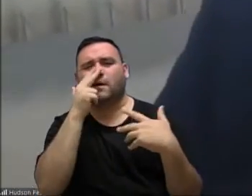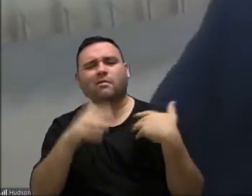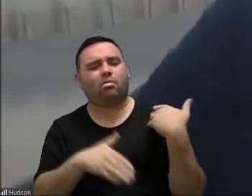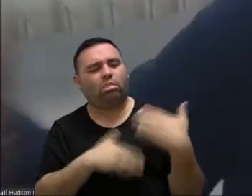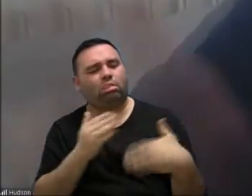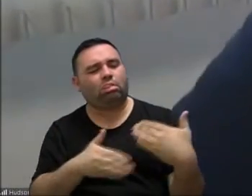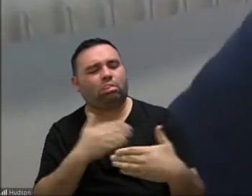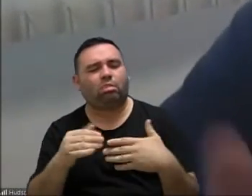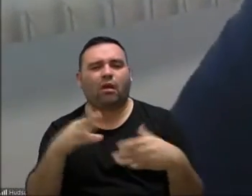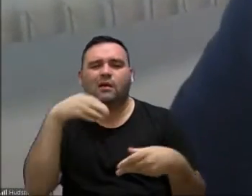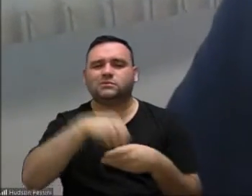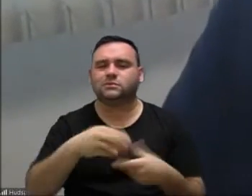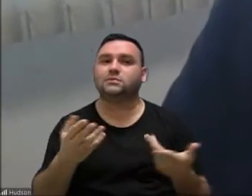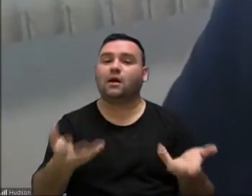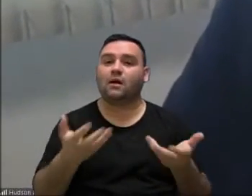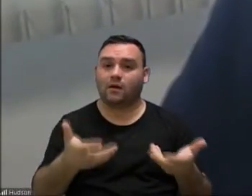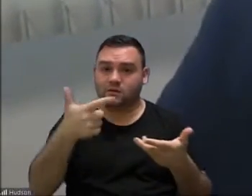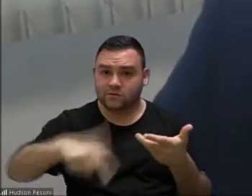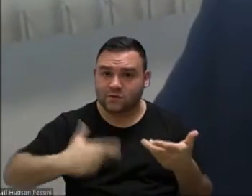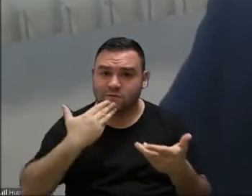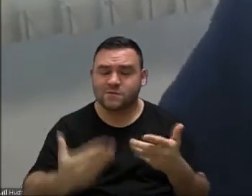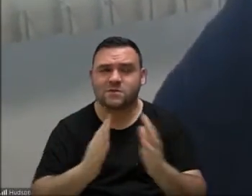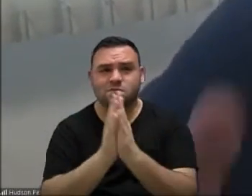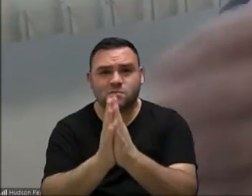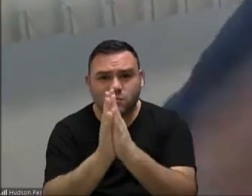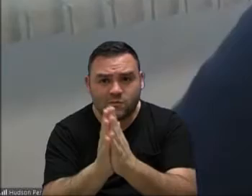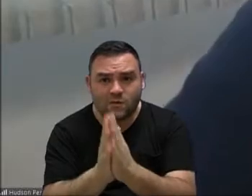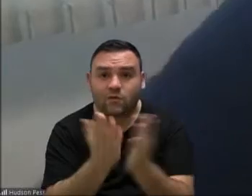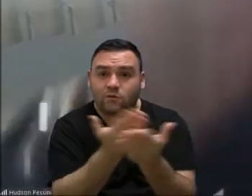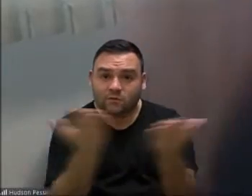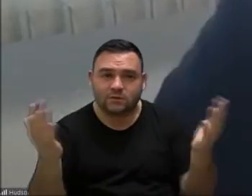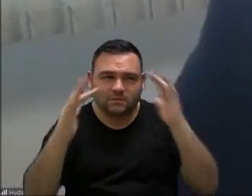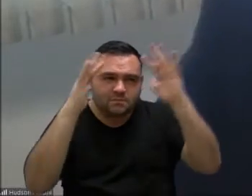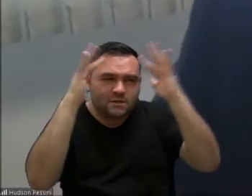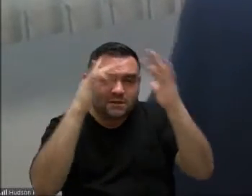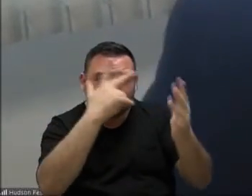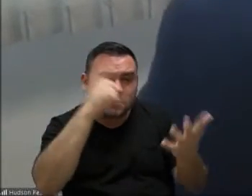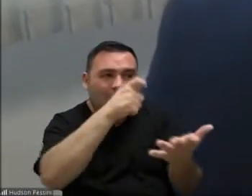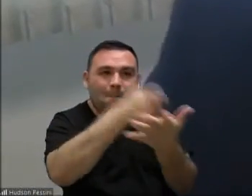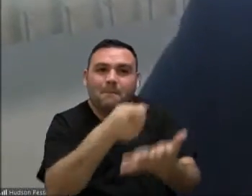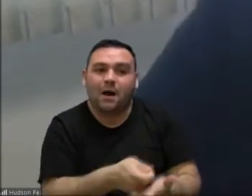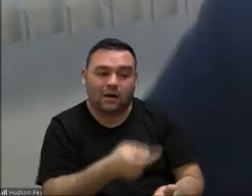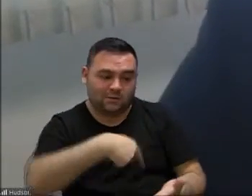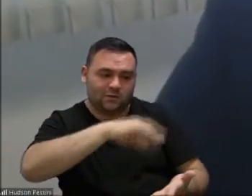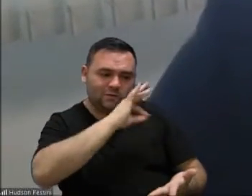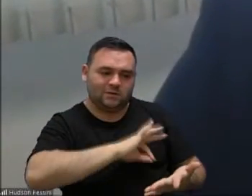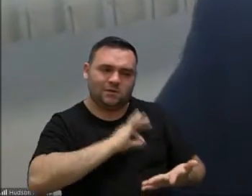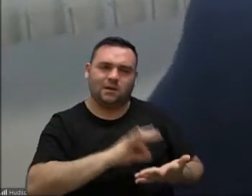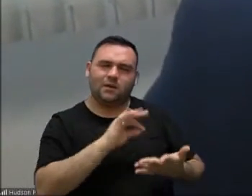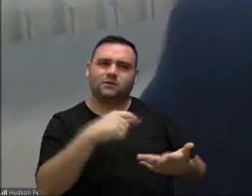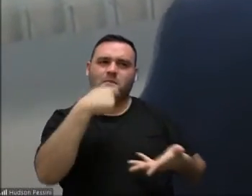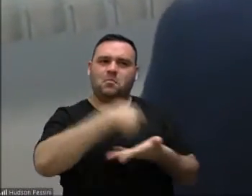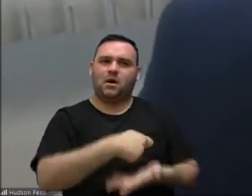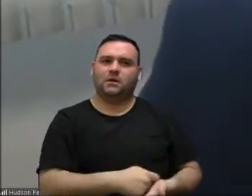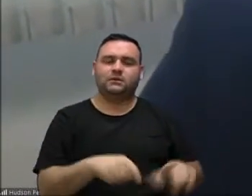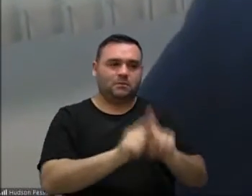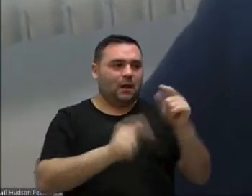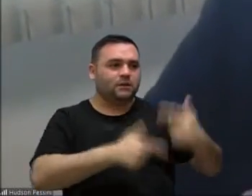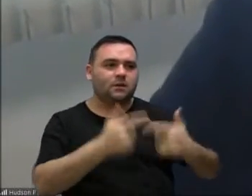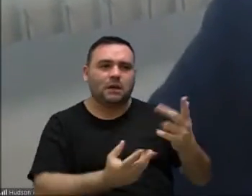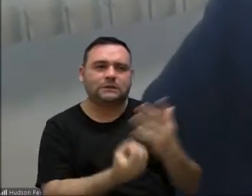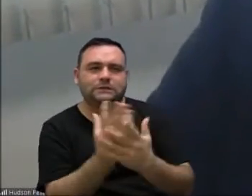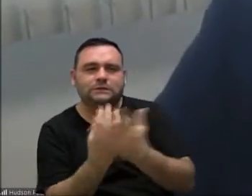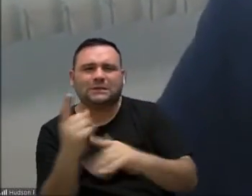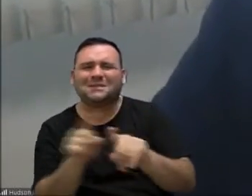institucional eu gostaria mais uma vez de pedir encarecidamente que pensem em quem paga os nossos salários pensem que gera emprego na cidade